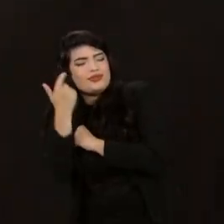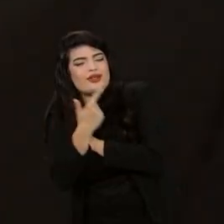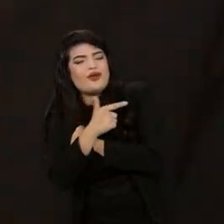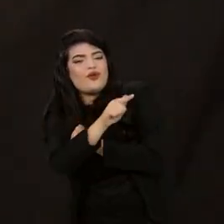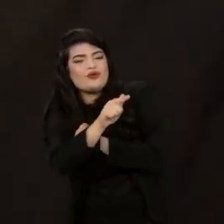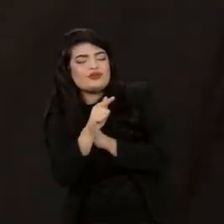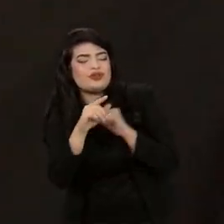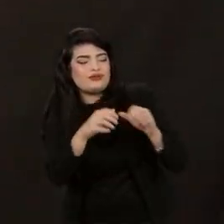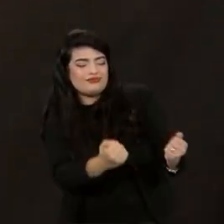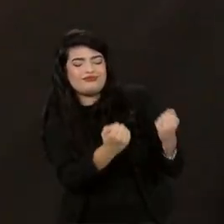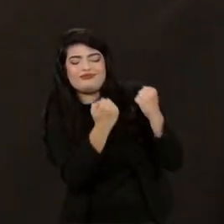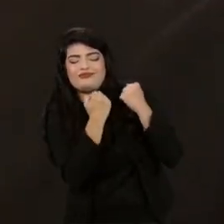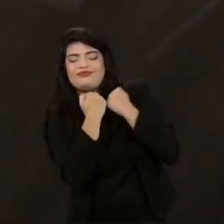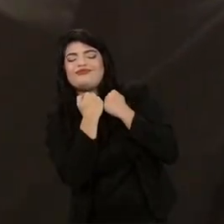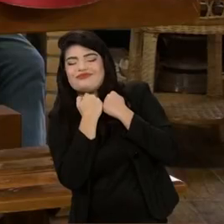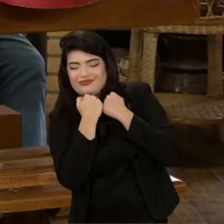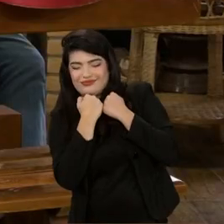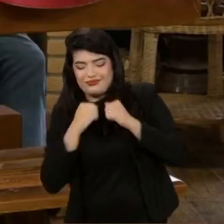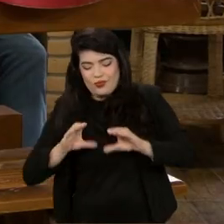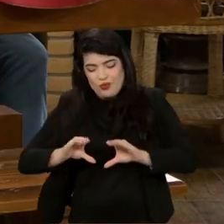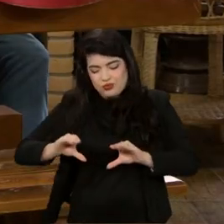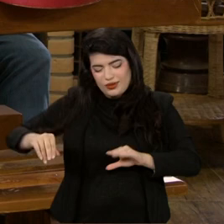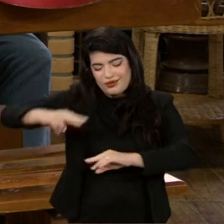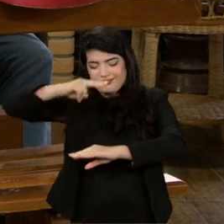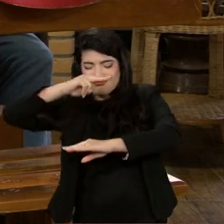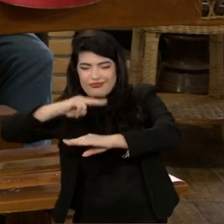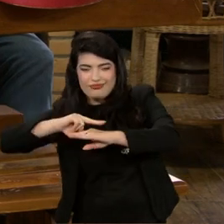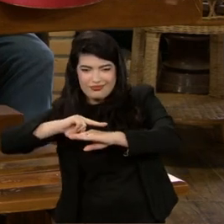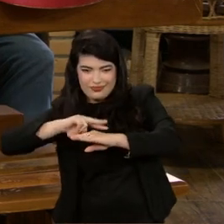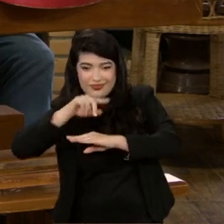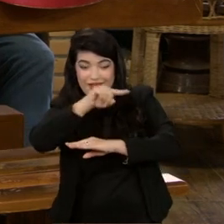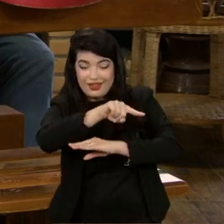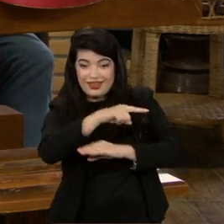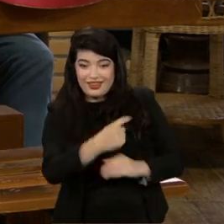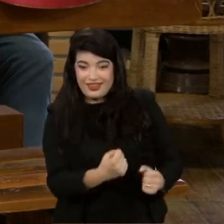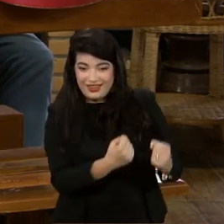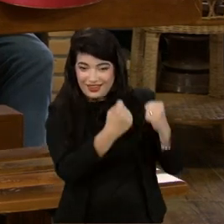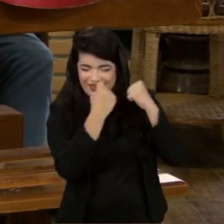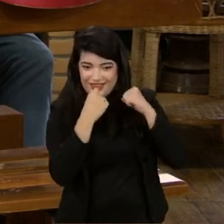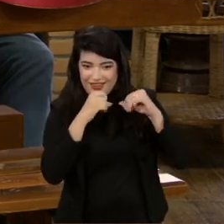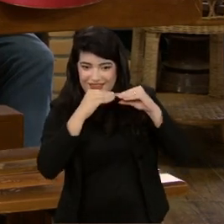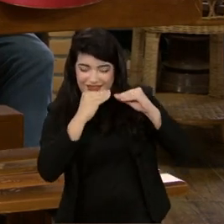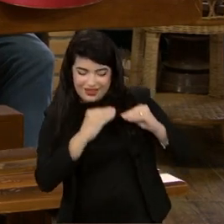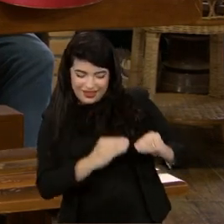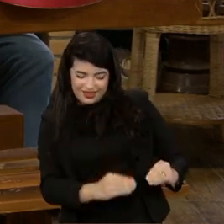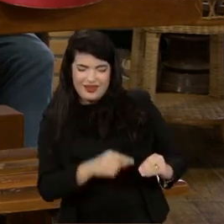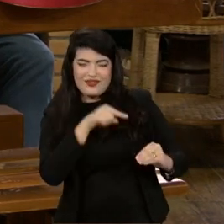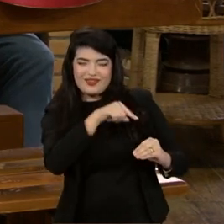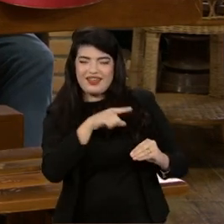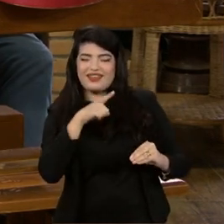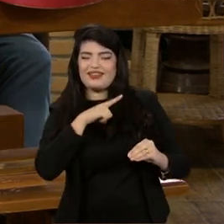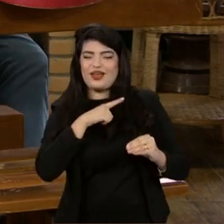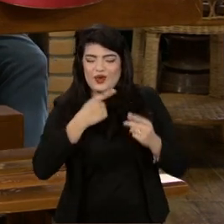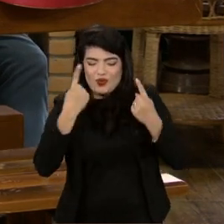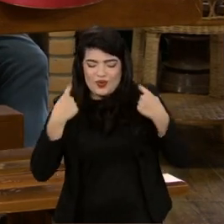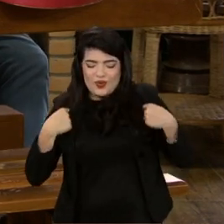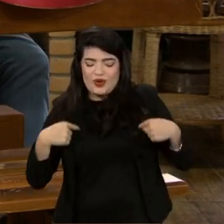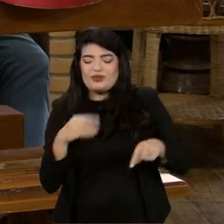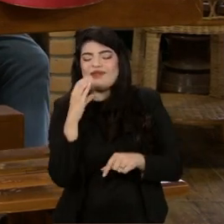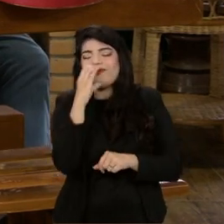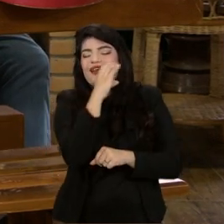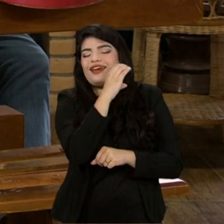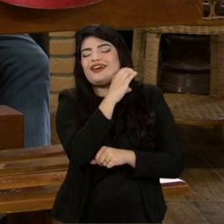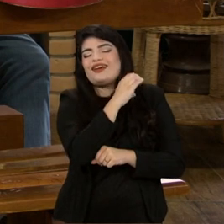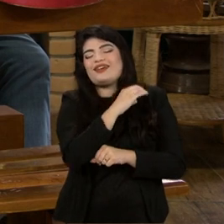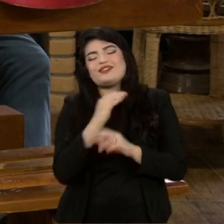de travesseiro. Com a minha capa gaúcha eu me curo o corpo inteiro.